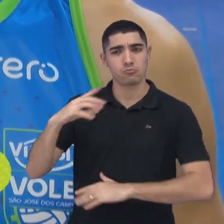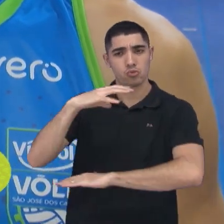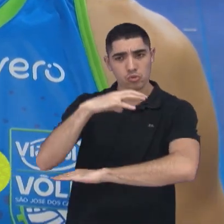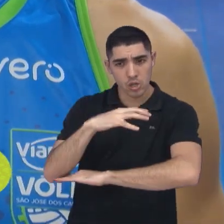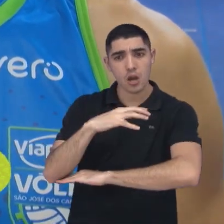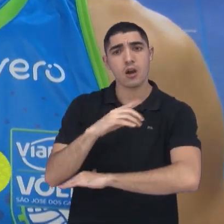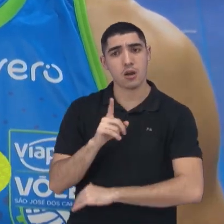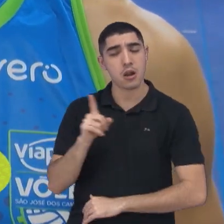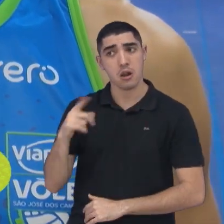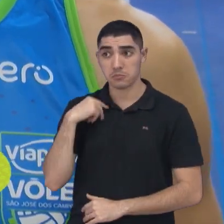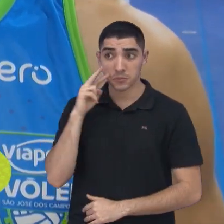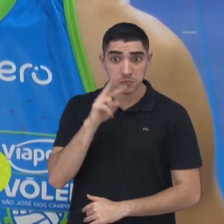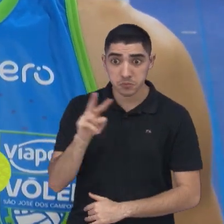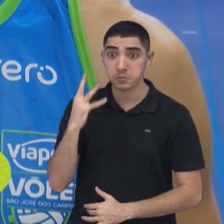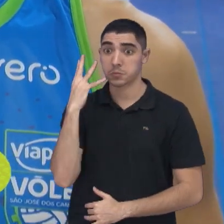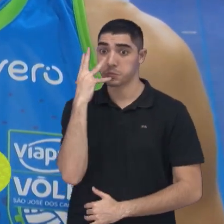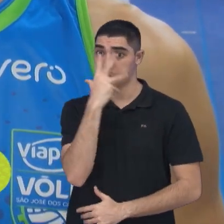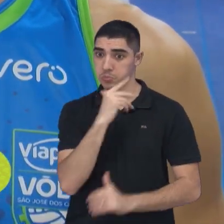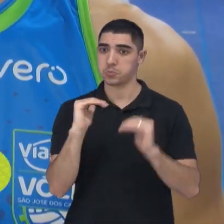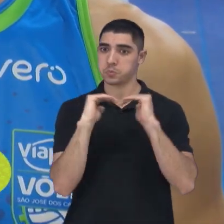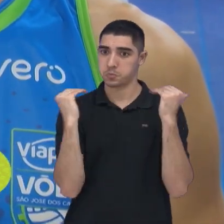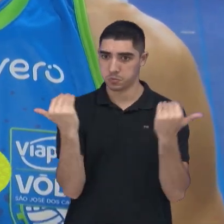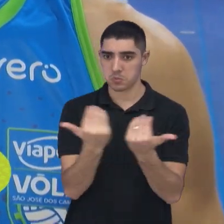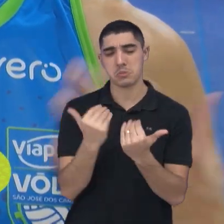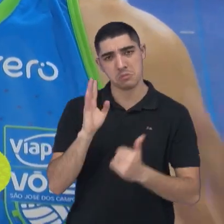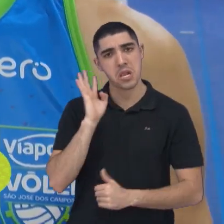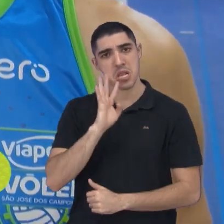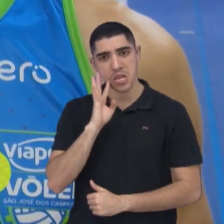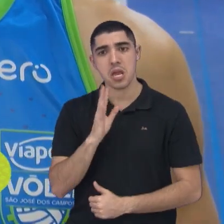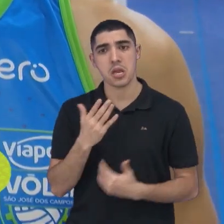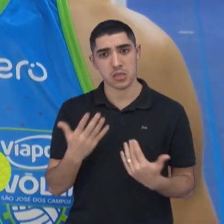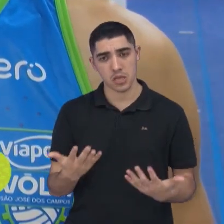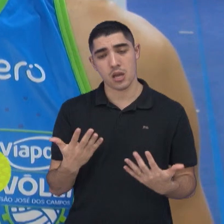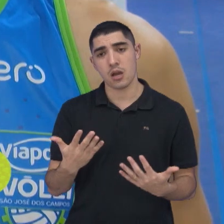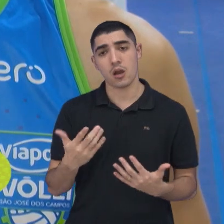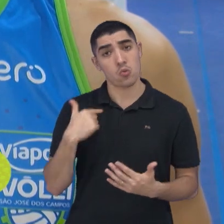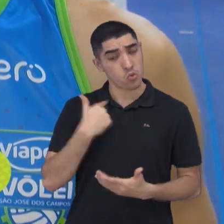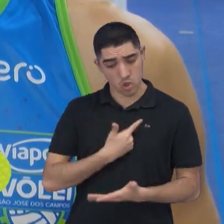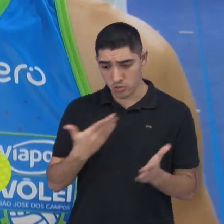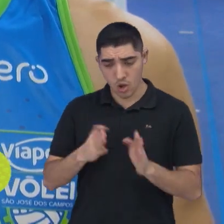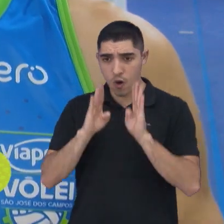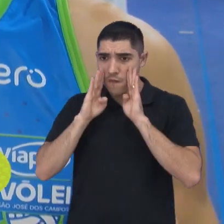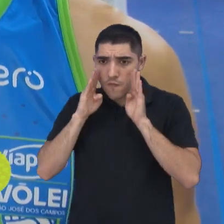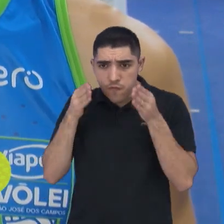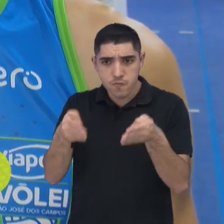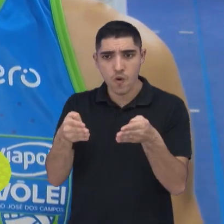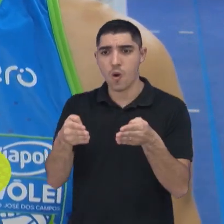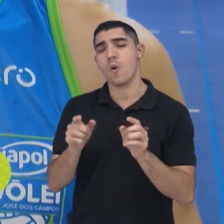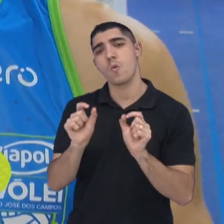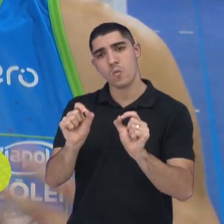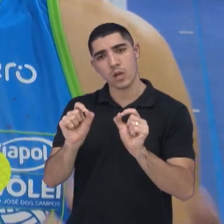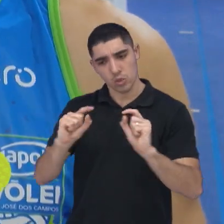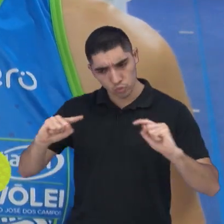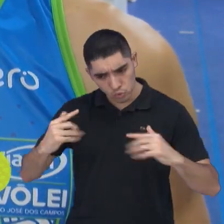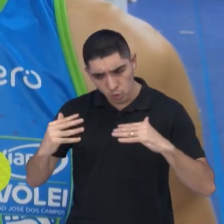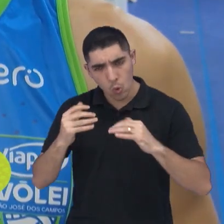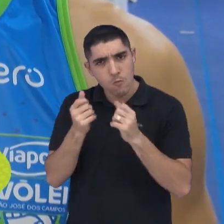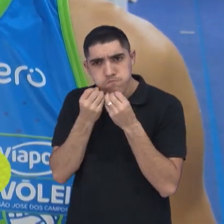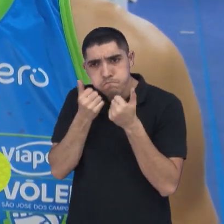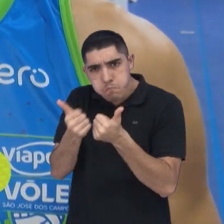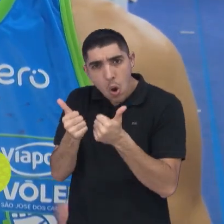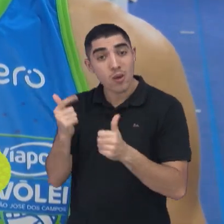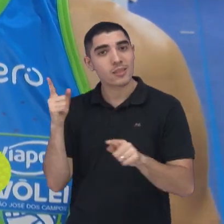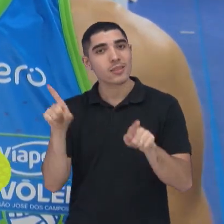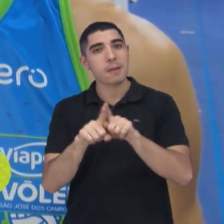eh mas sei que é muito legal também então acho que a gente tá muito enfocada em em em fazer um bom jogo e encontrar a